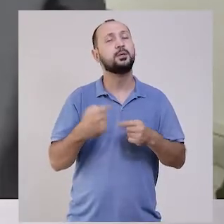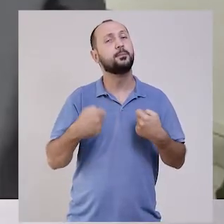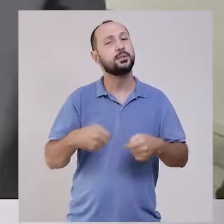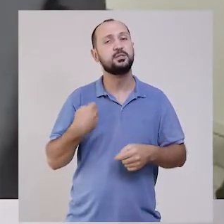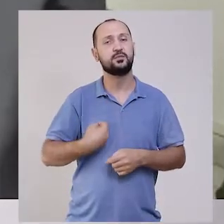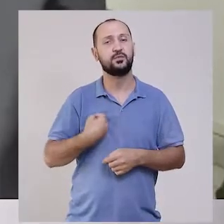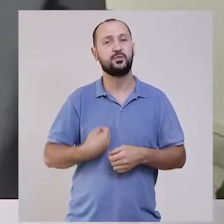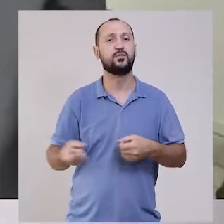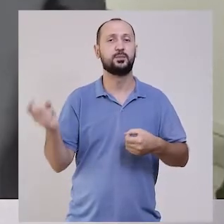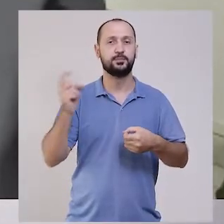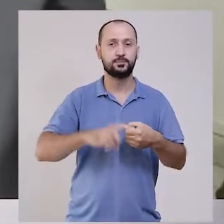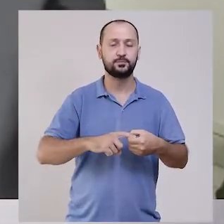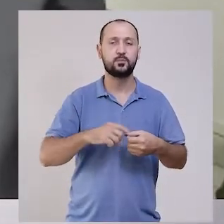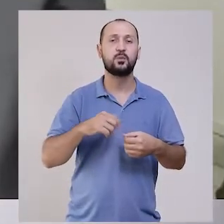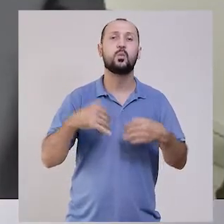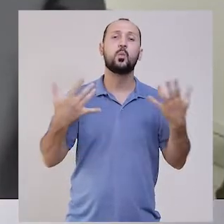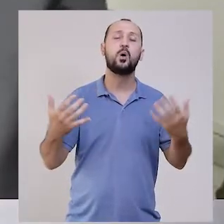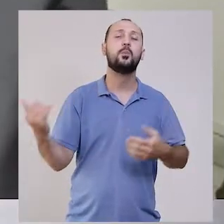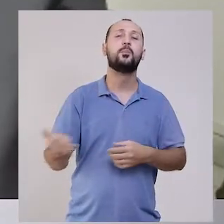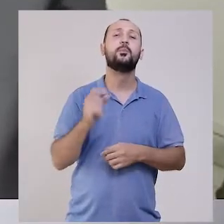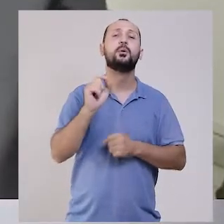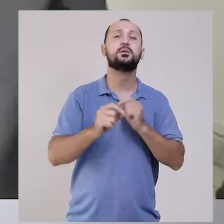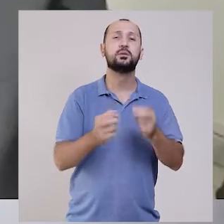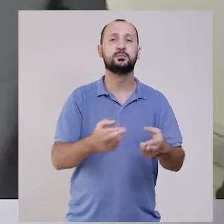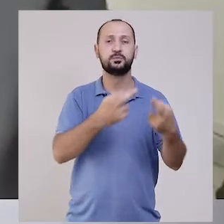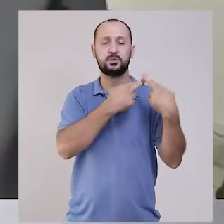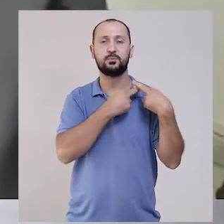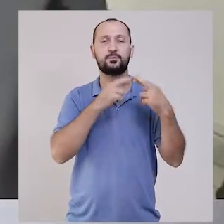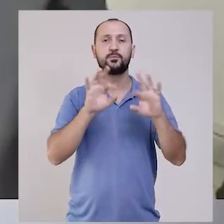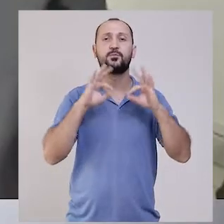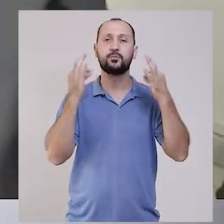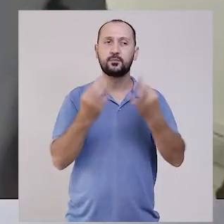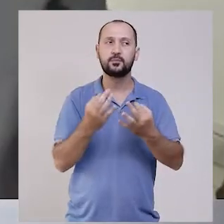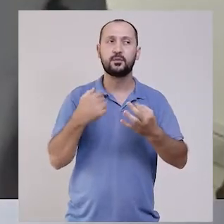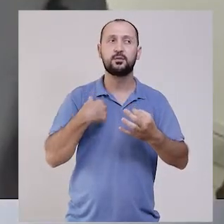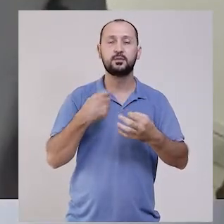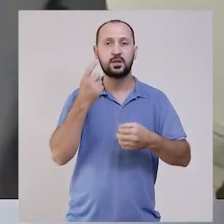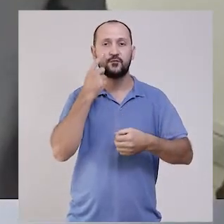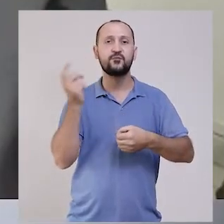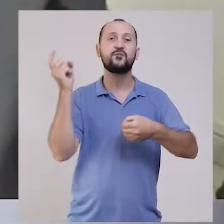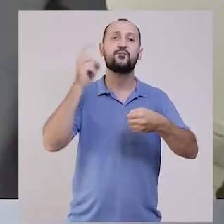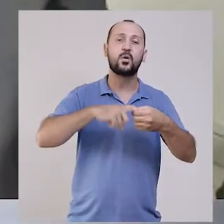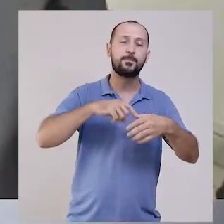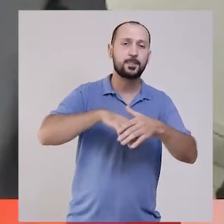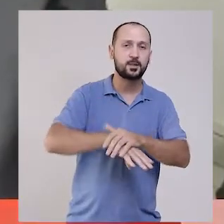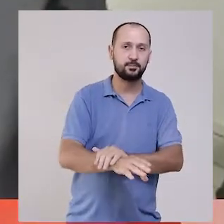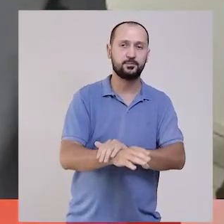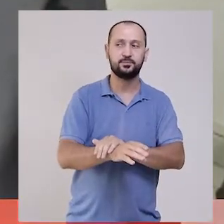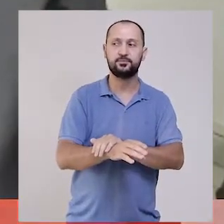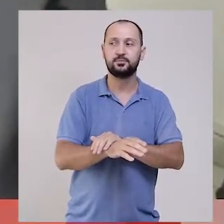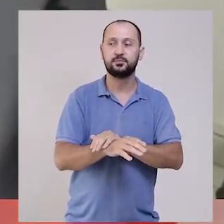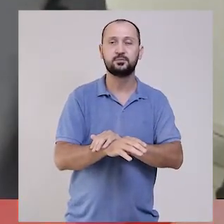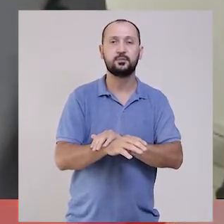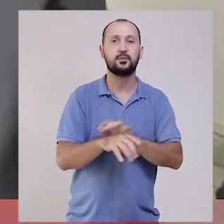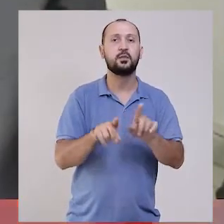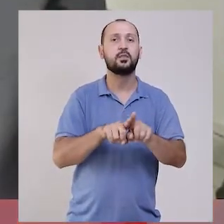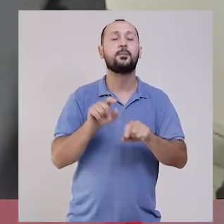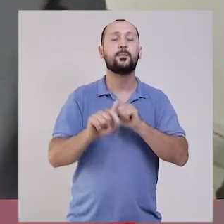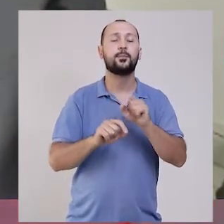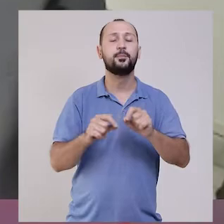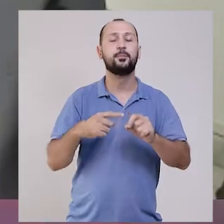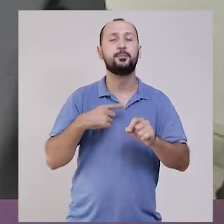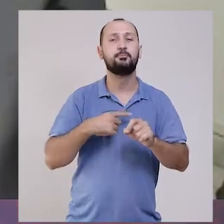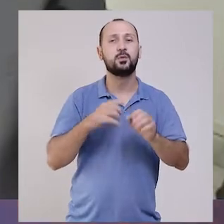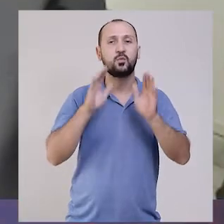Qual que é a importância do papel dos familiares nessa readaptação e também com foco